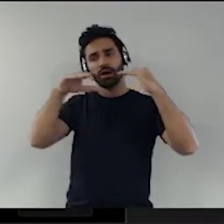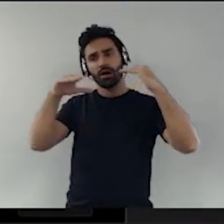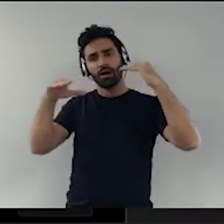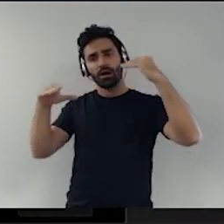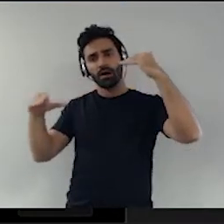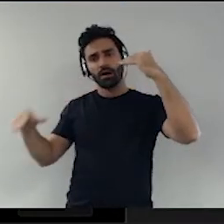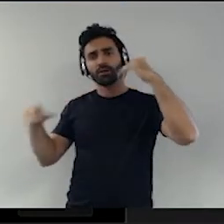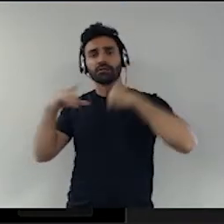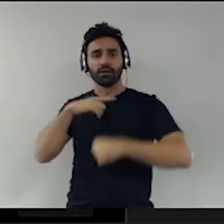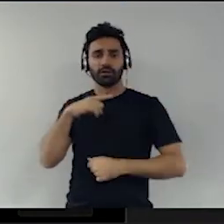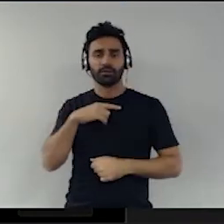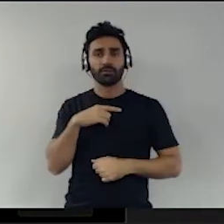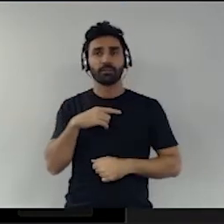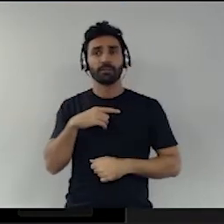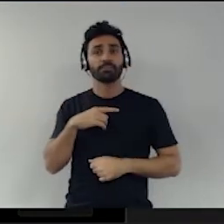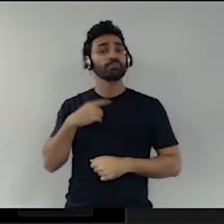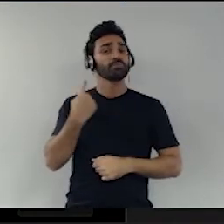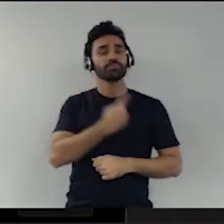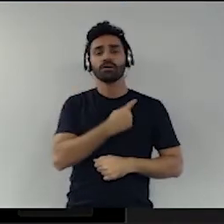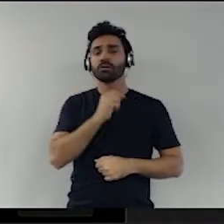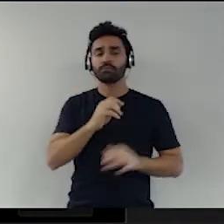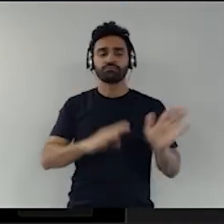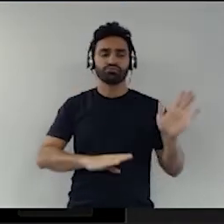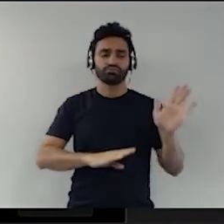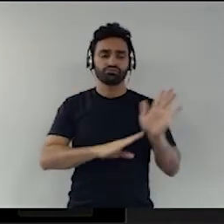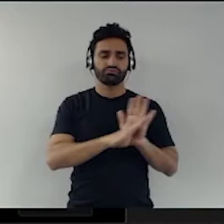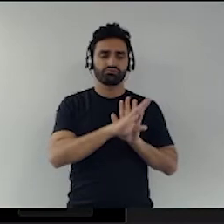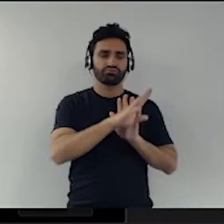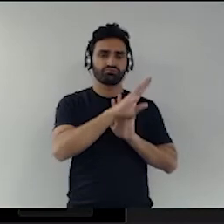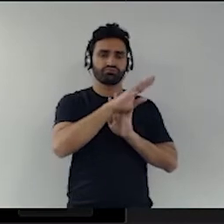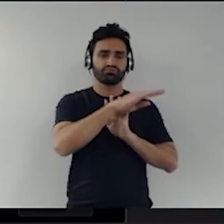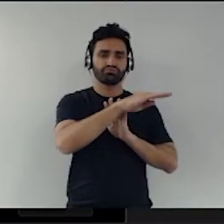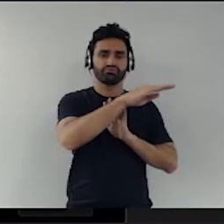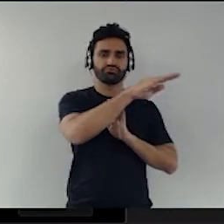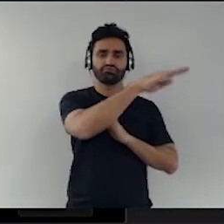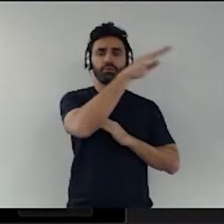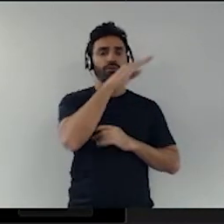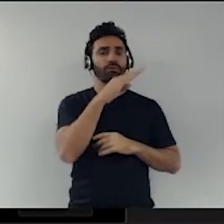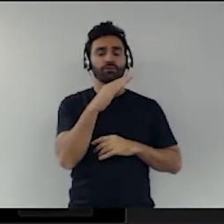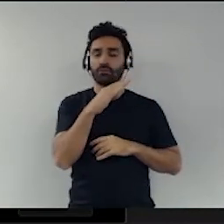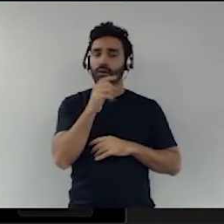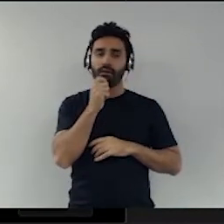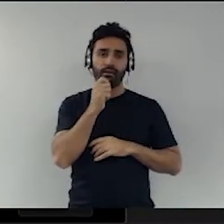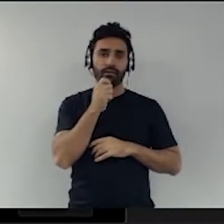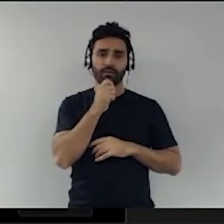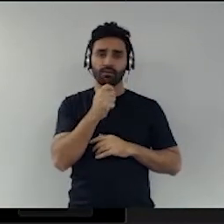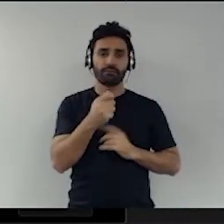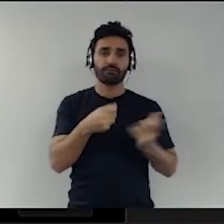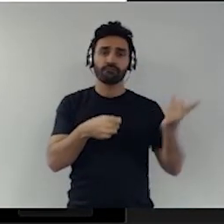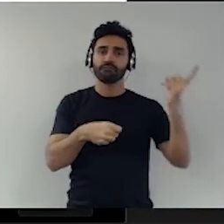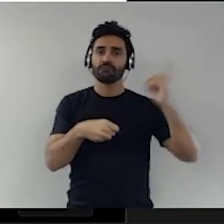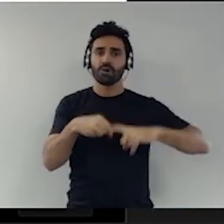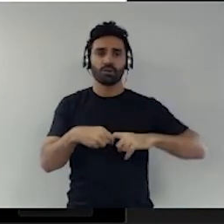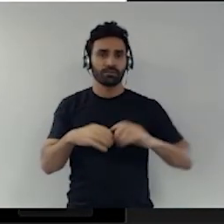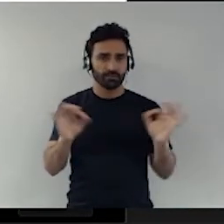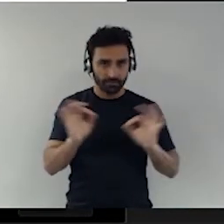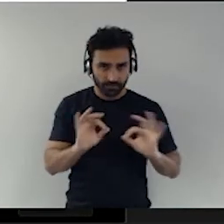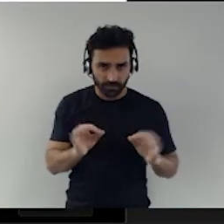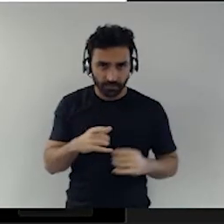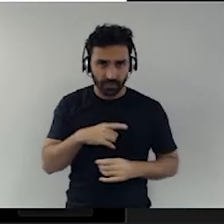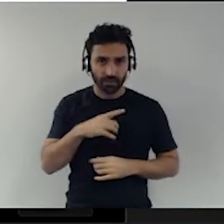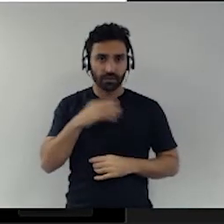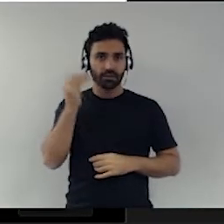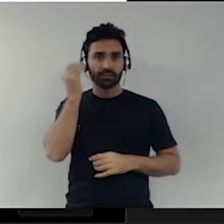E a gente está ainda bastante longe do que seria essa